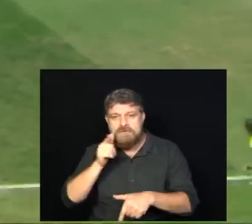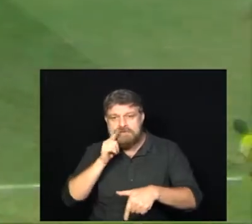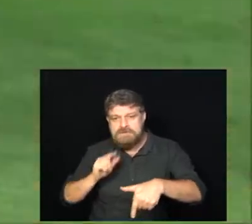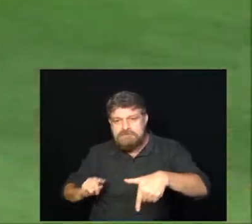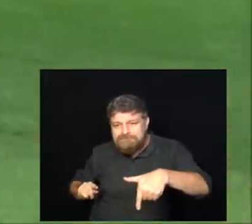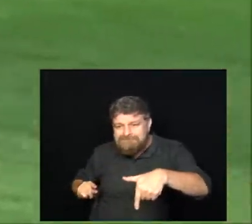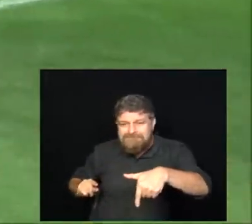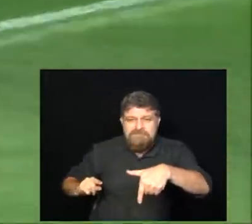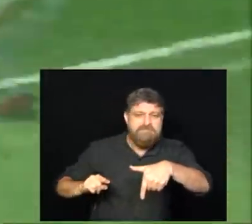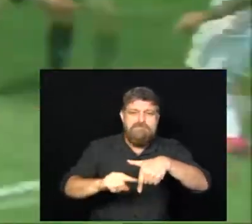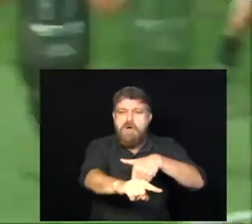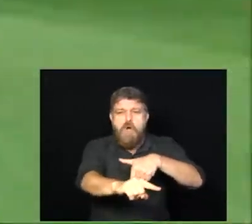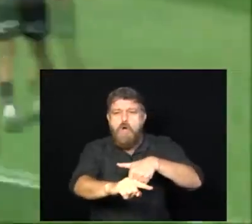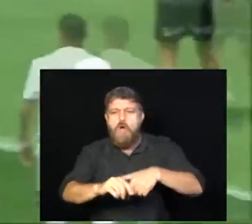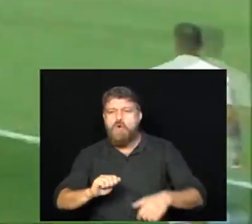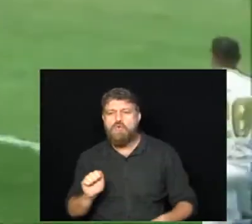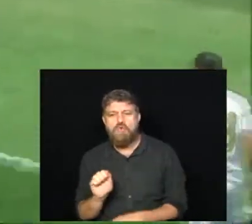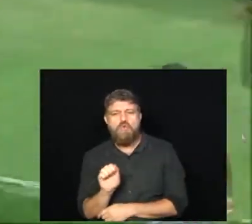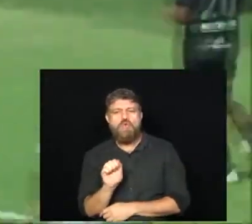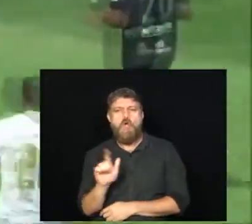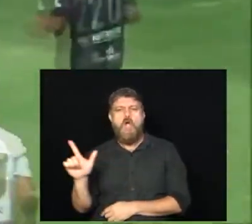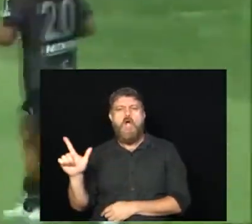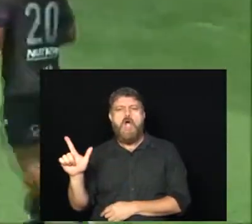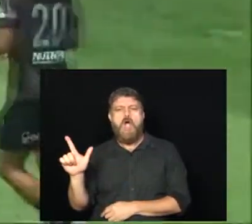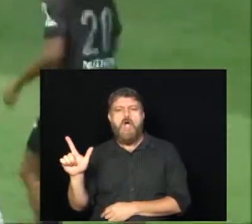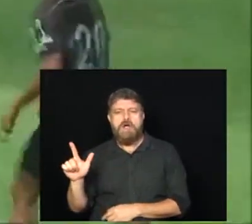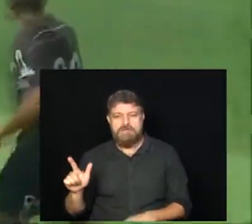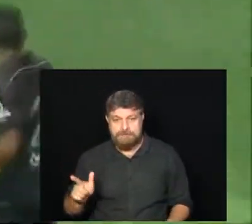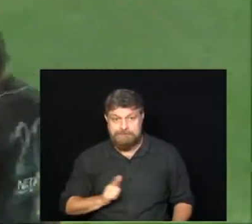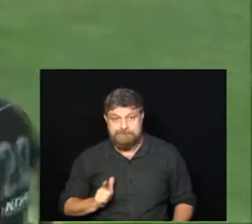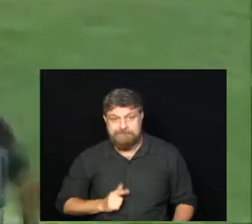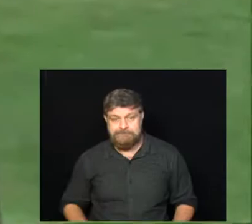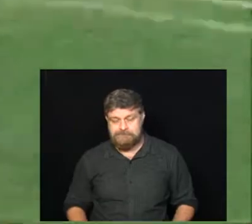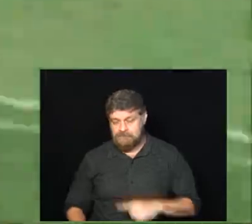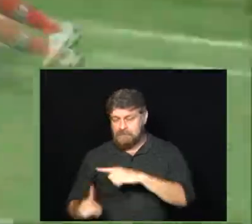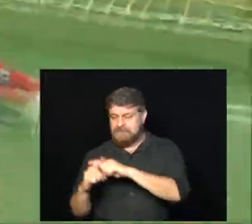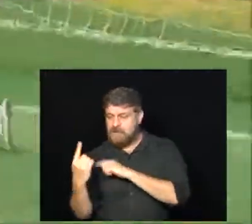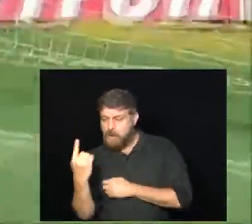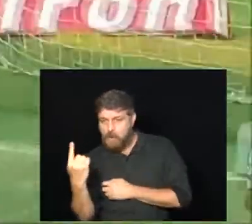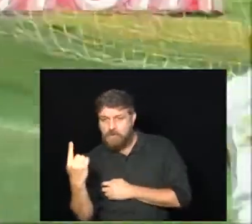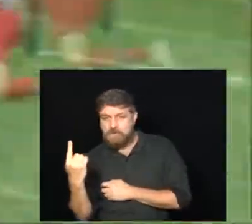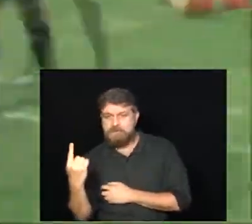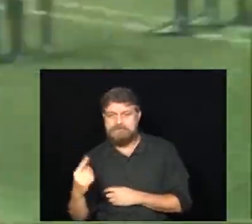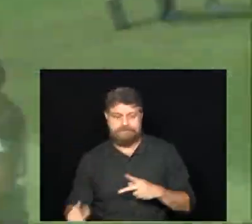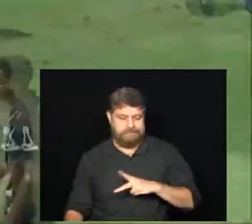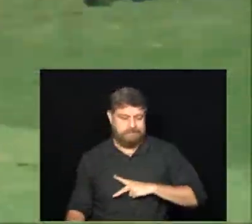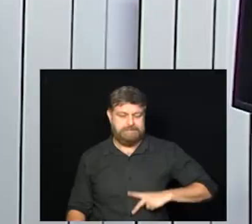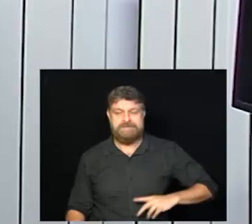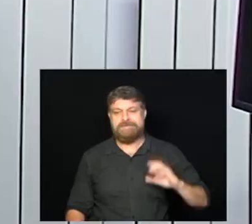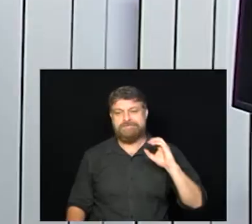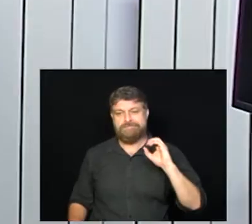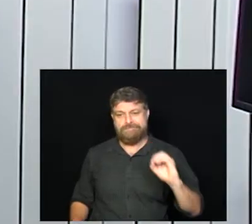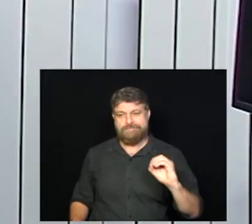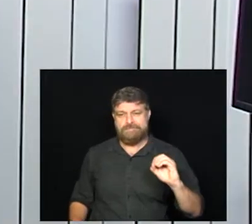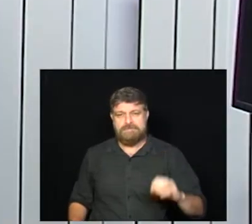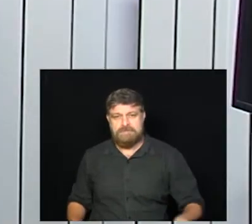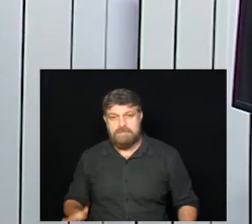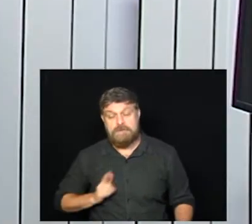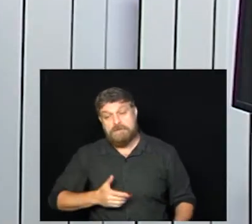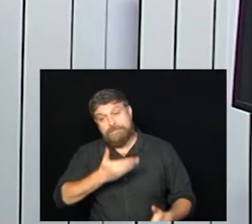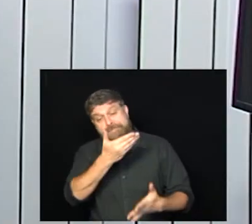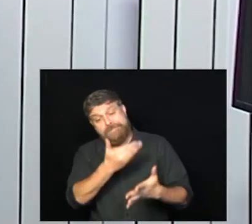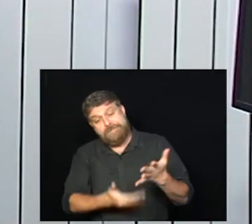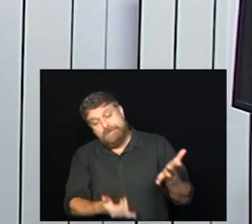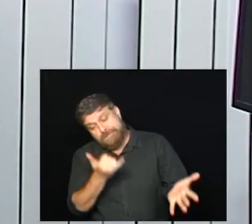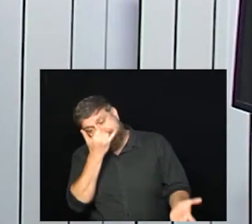voleio, belo gol, e ficou nisso. Cruzeiro 1, Ponte Preta 0. Com a derrota, a